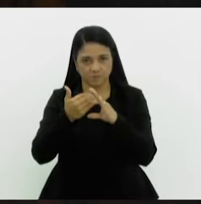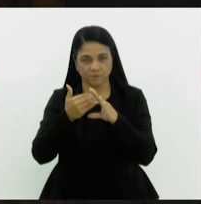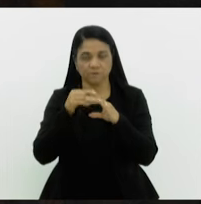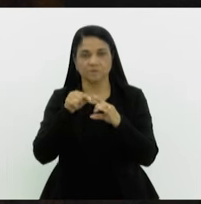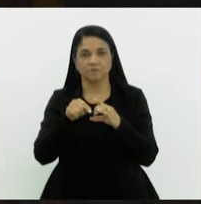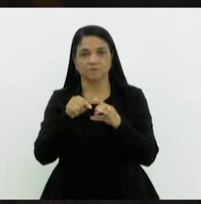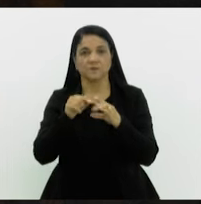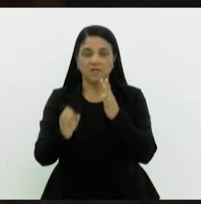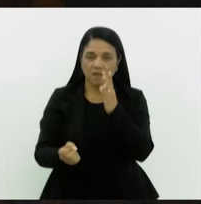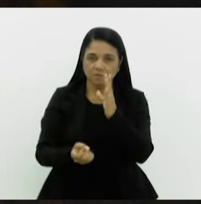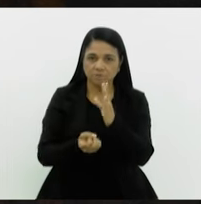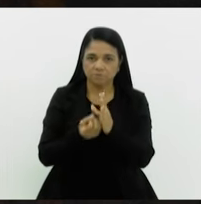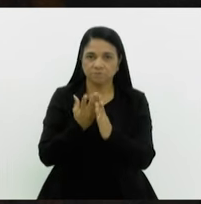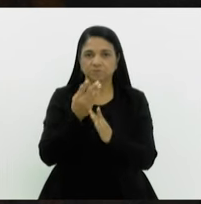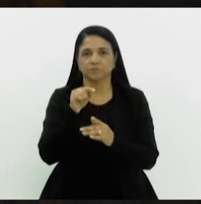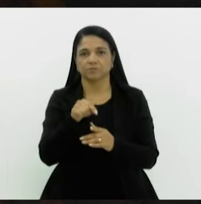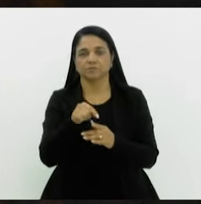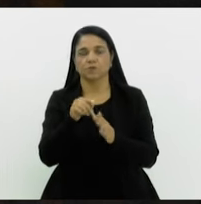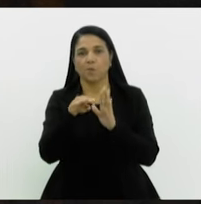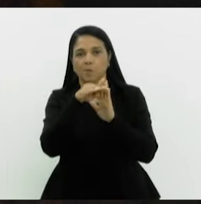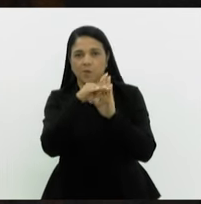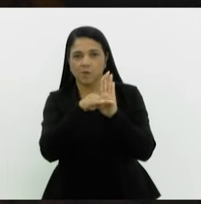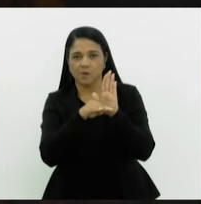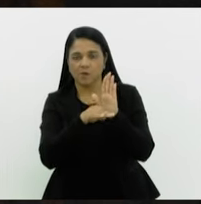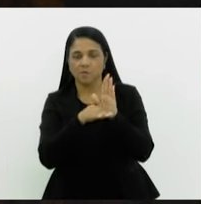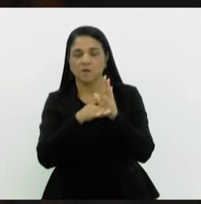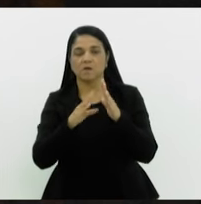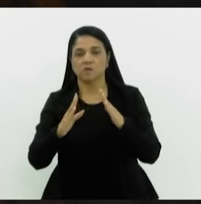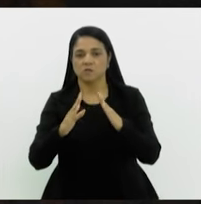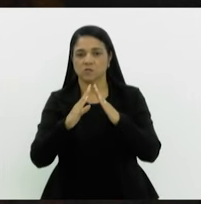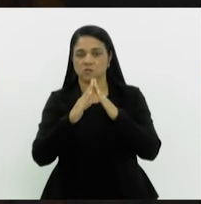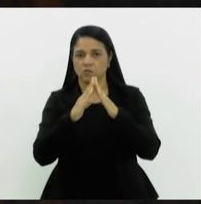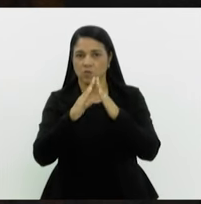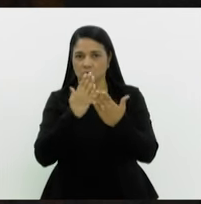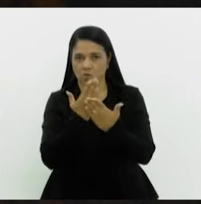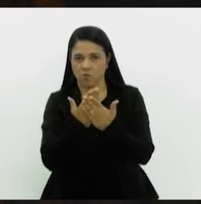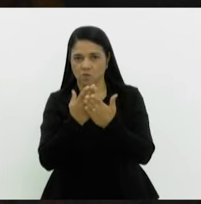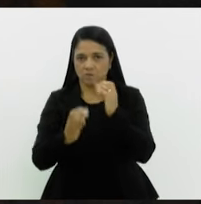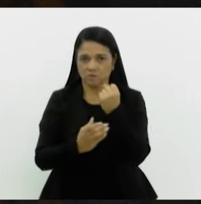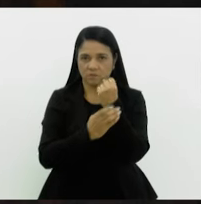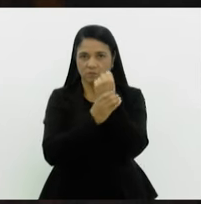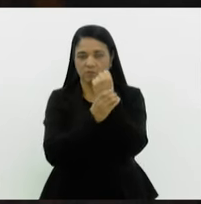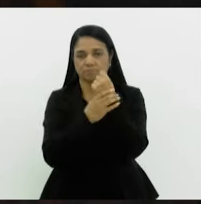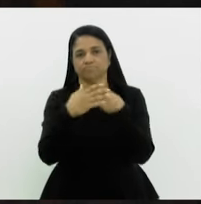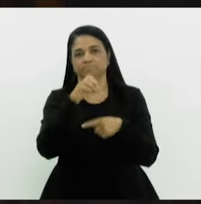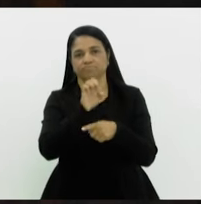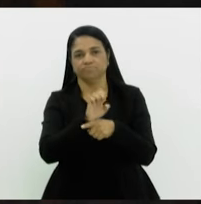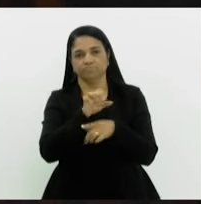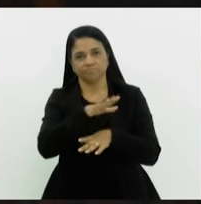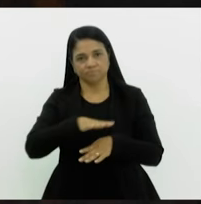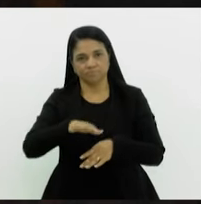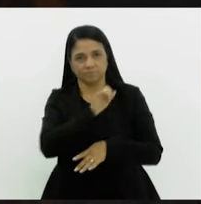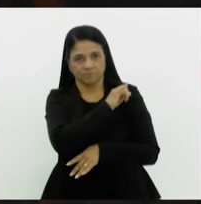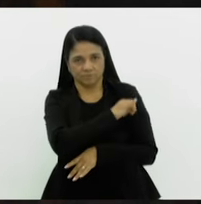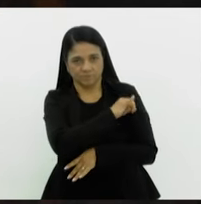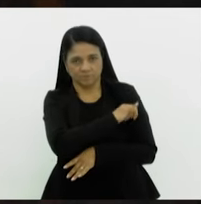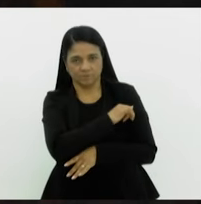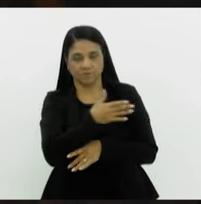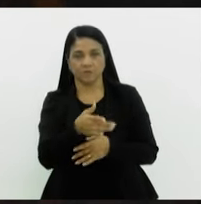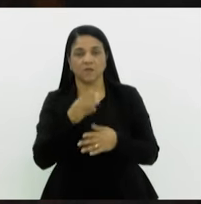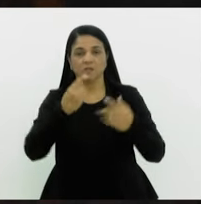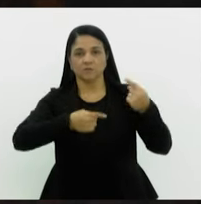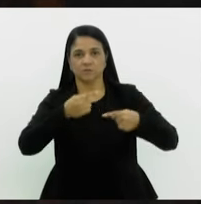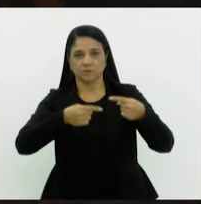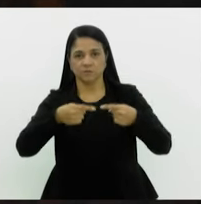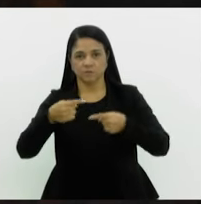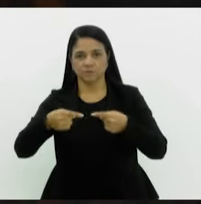dispondo sobre a criação do programa Escola Segura no âmbito do Estado do Rio de Janeiro. Em discussão, não